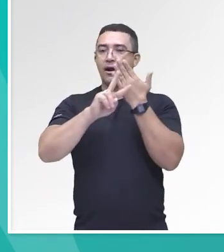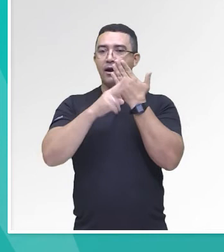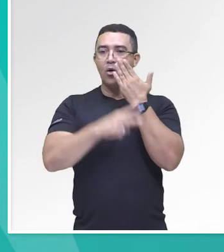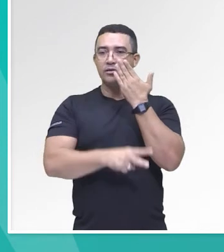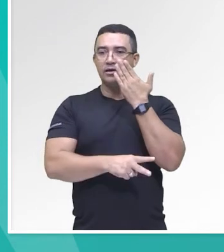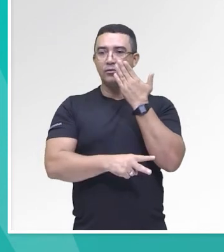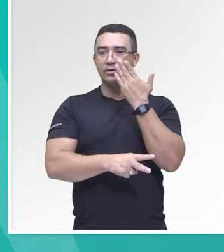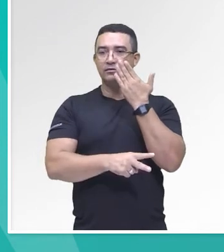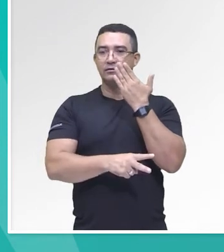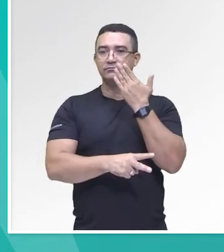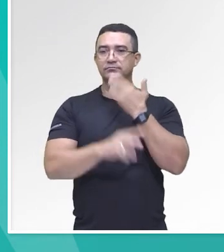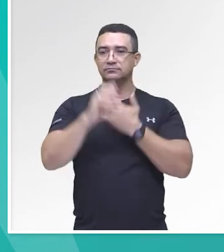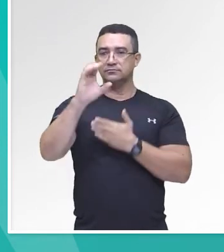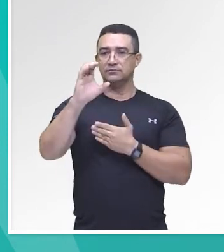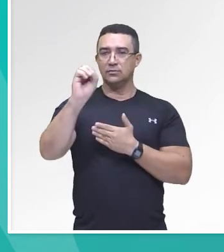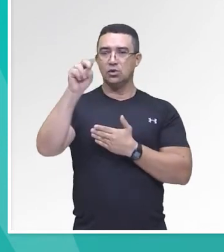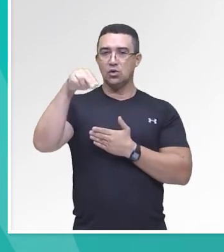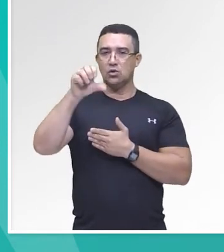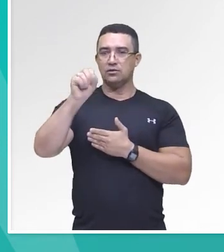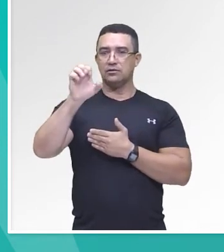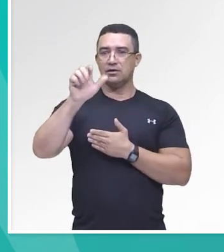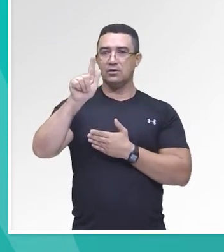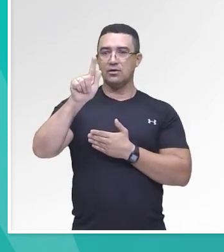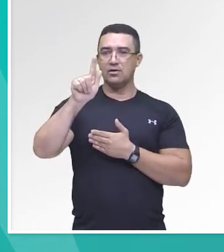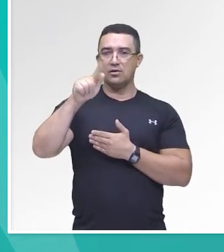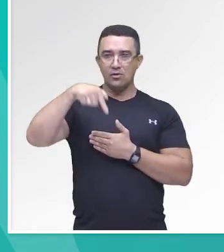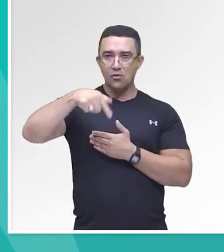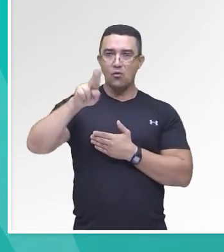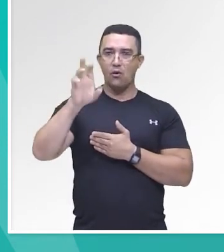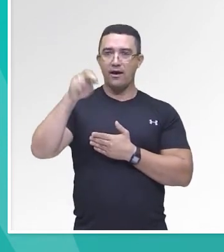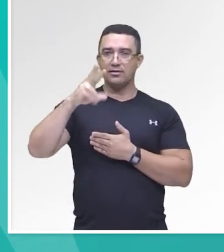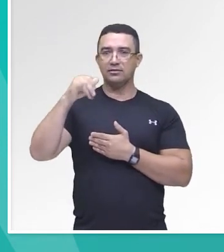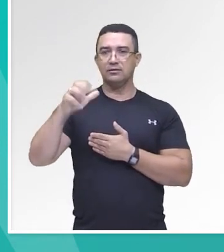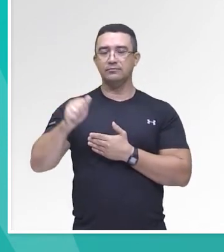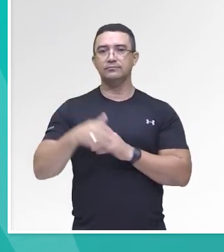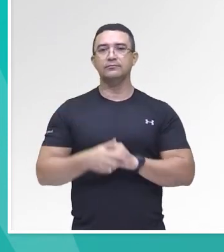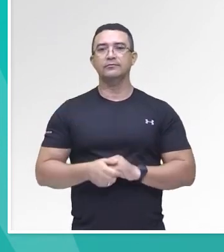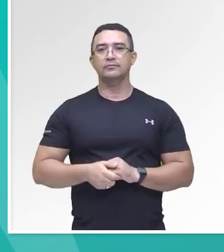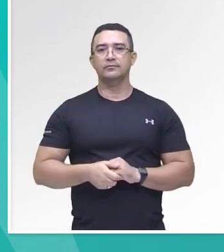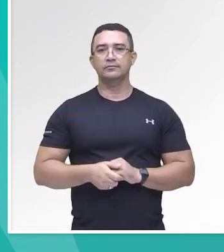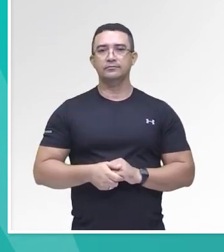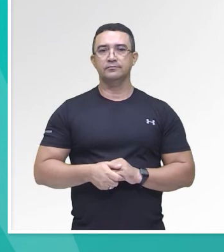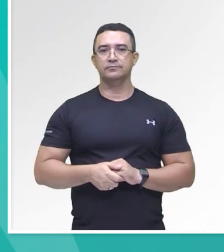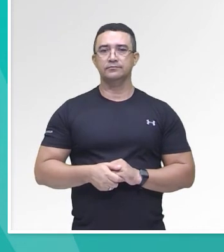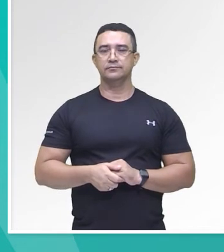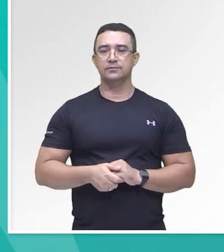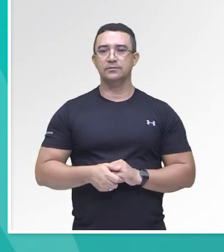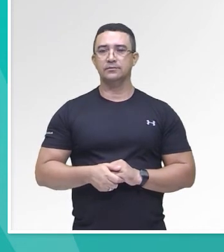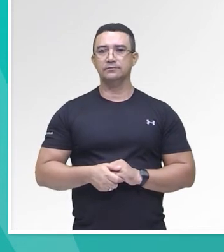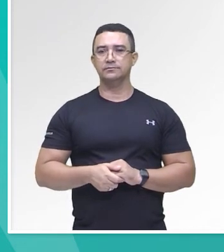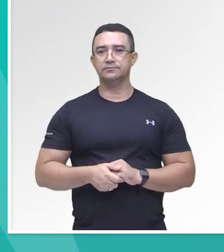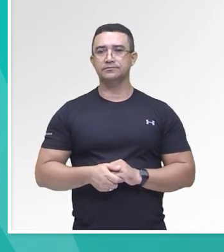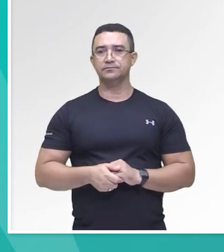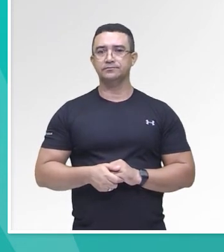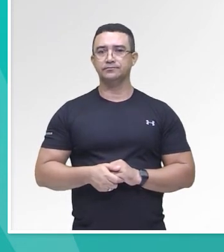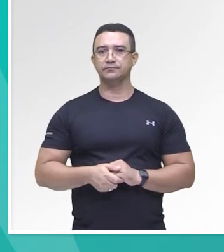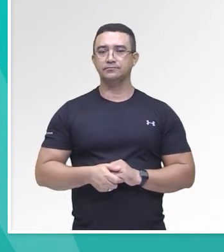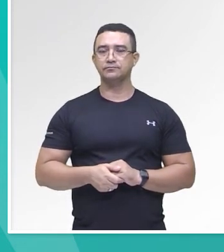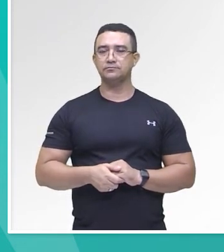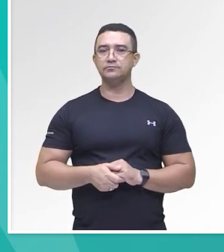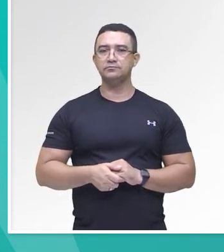para vocês, causa. E a segunda parte dele é a consequência, tá até aqui,